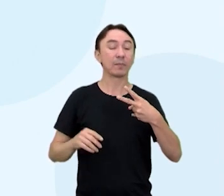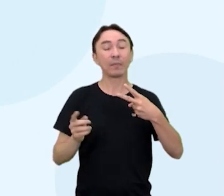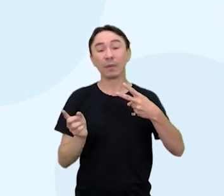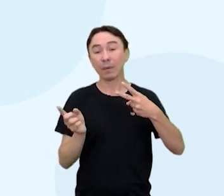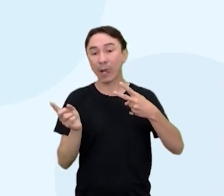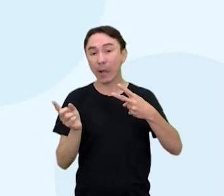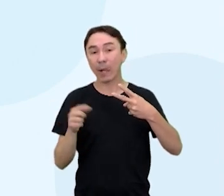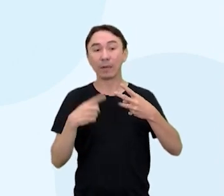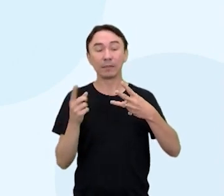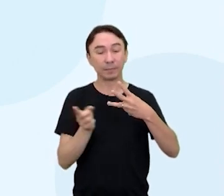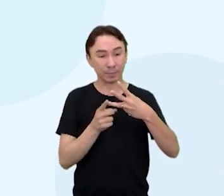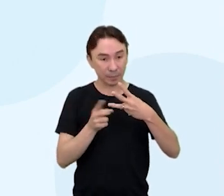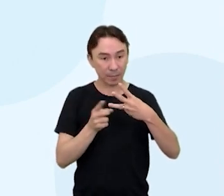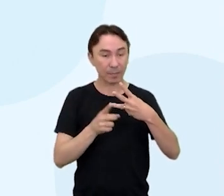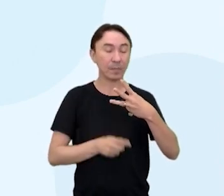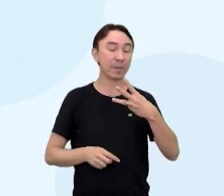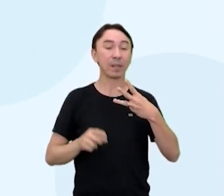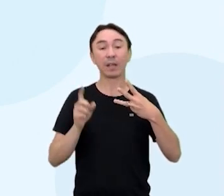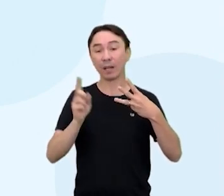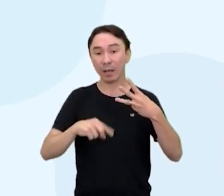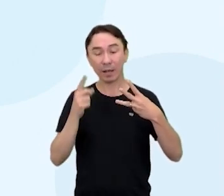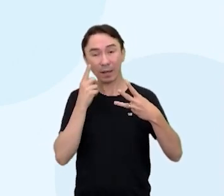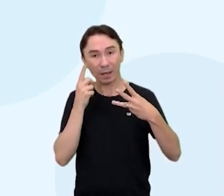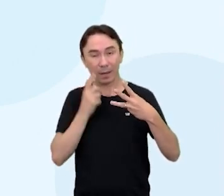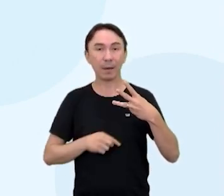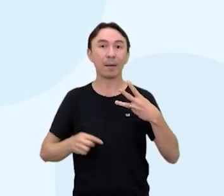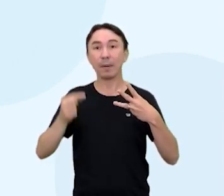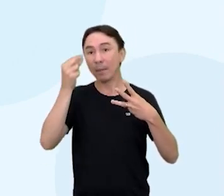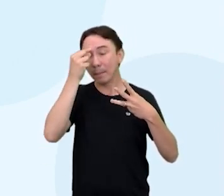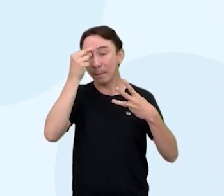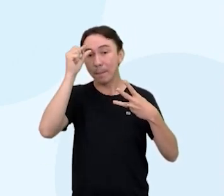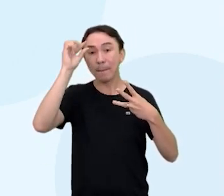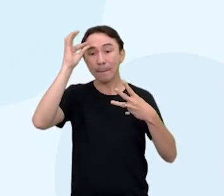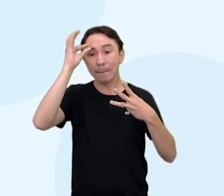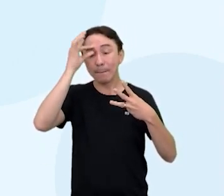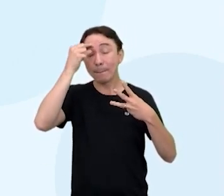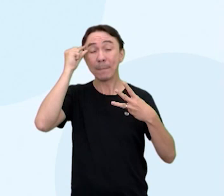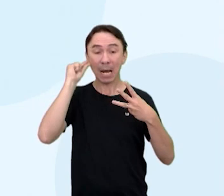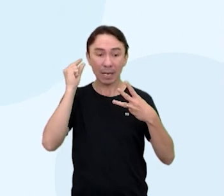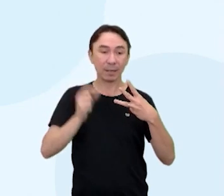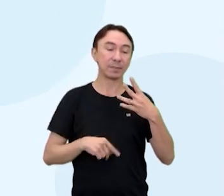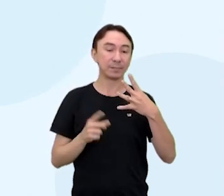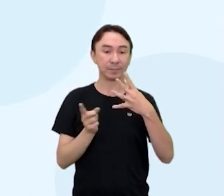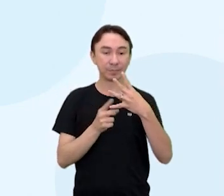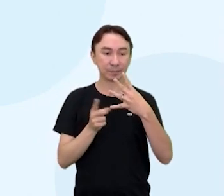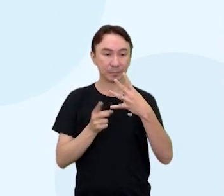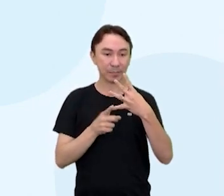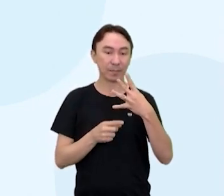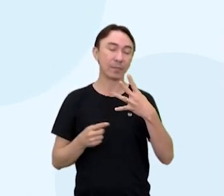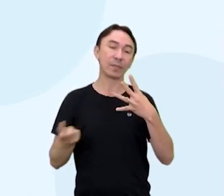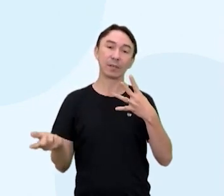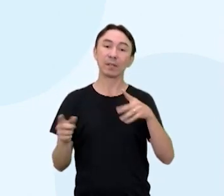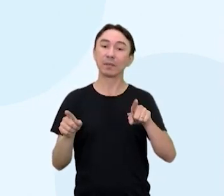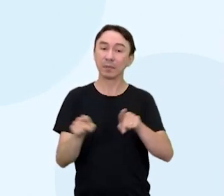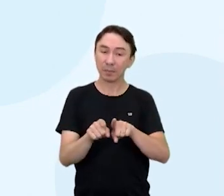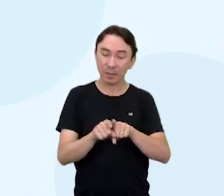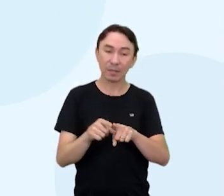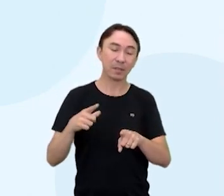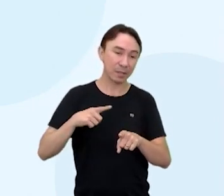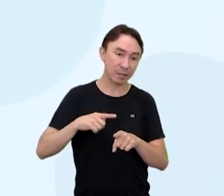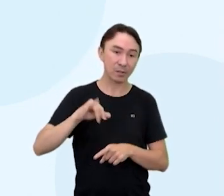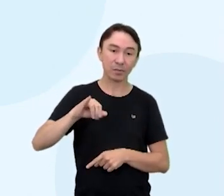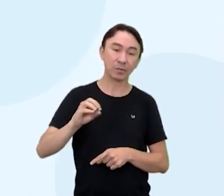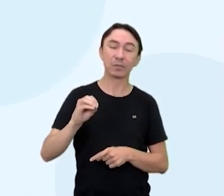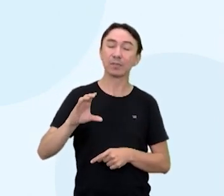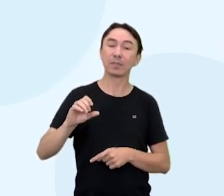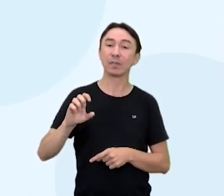nos Esportes, Práticas de Experimentação, professora Mara Valéria, Criação e Comunicação Publicitária, aqui, professor Jocélio. Nós 4 aqui. Na sua